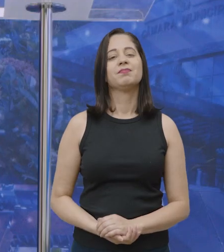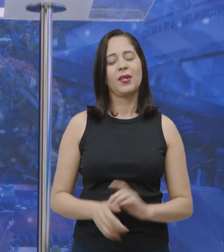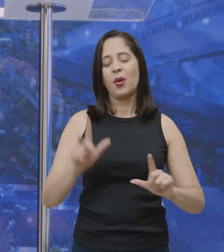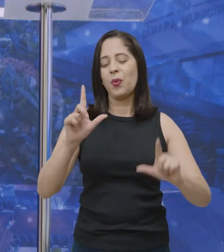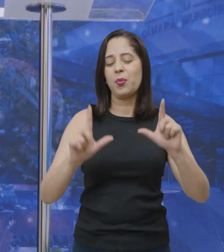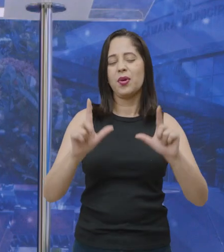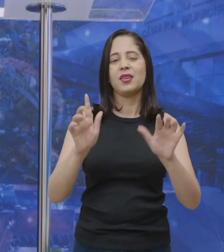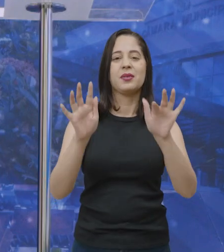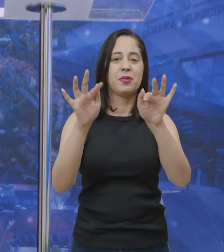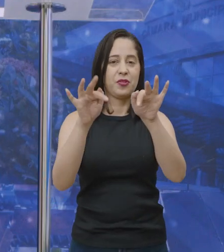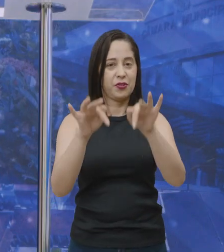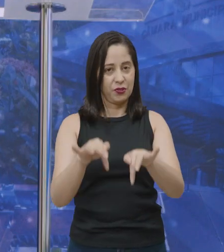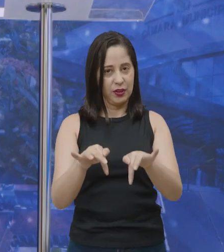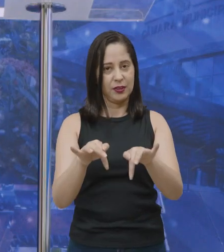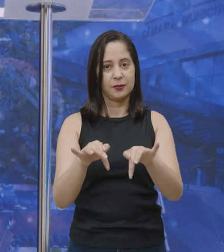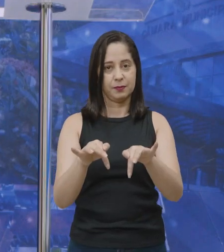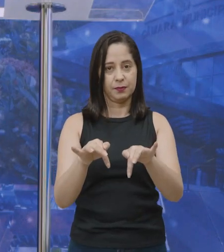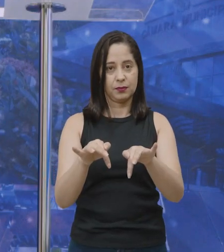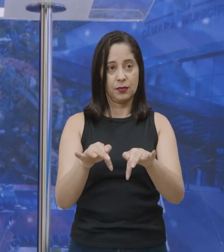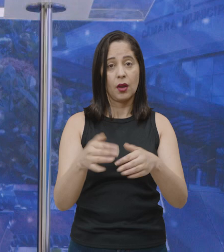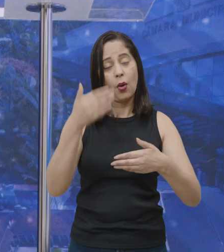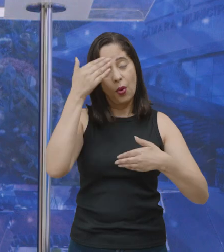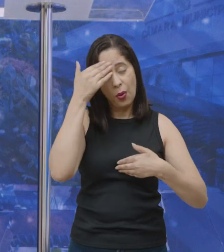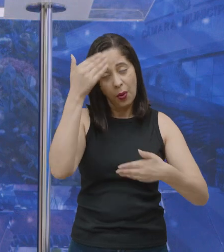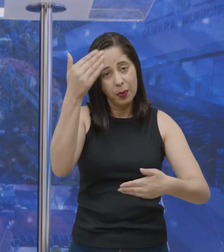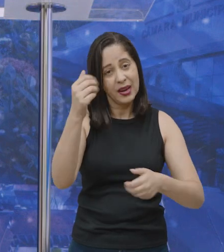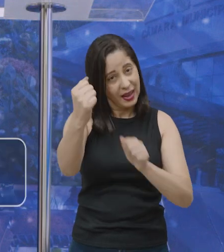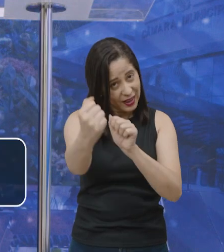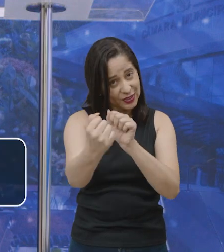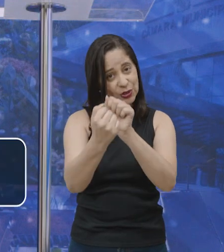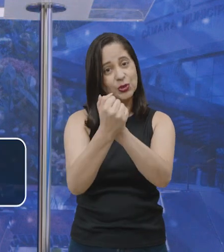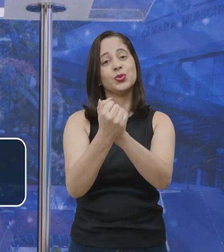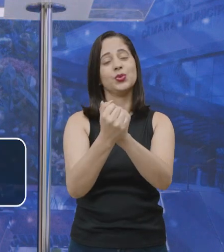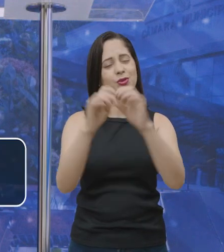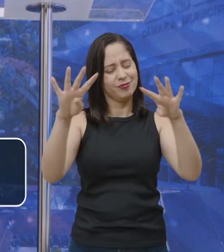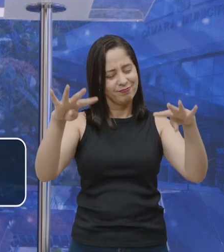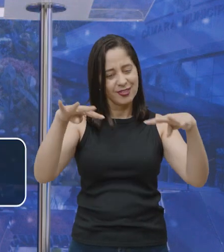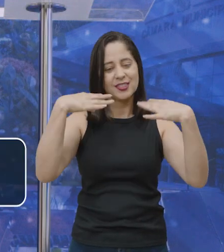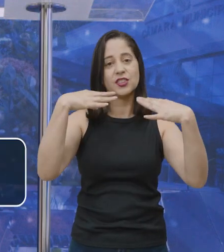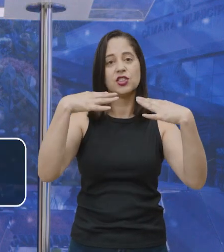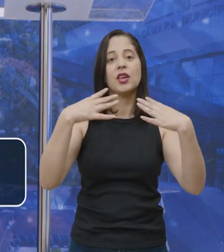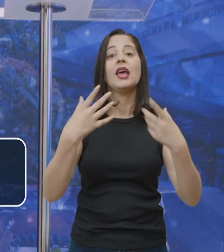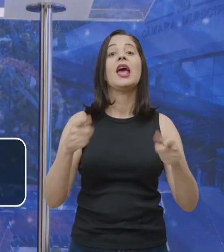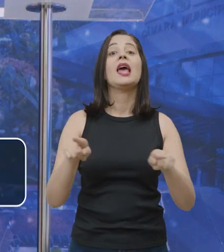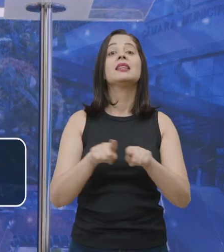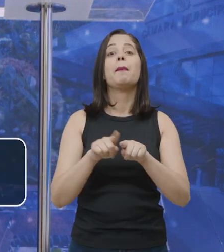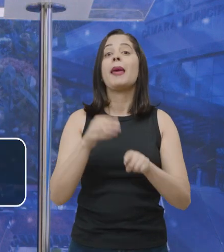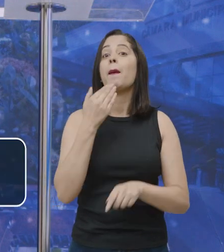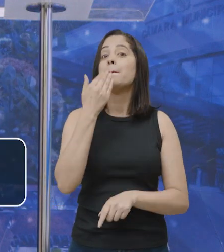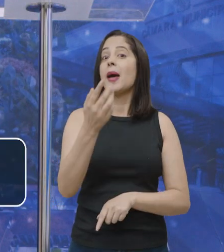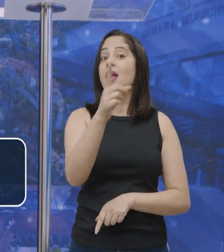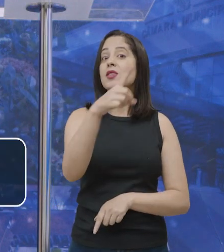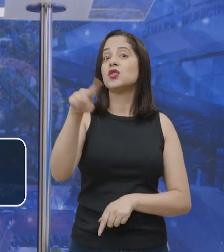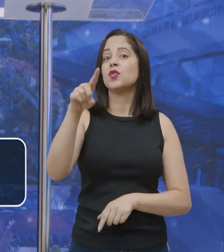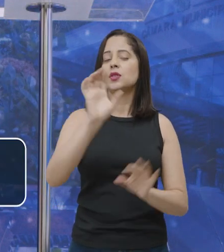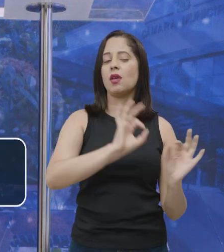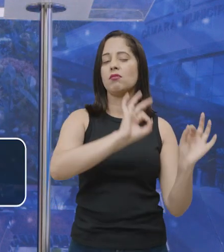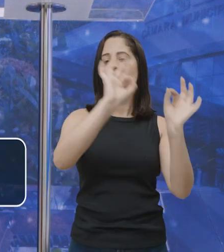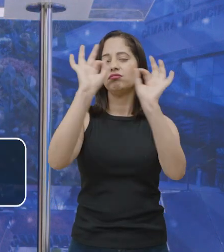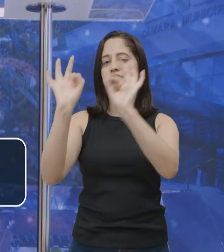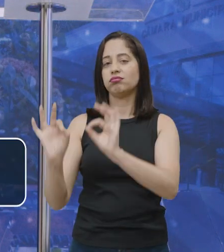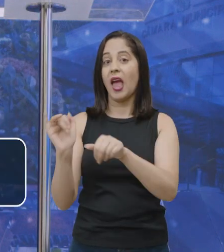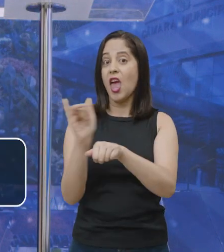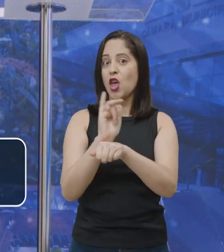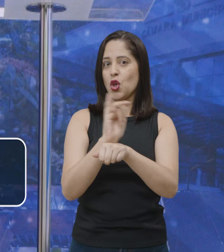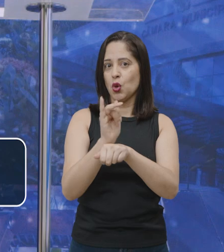Fim de mais uma ação parlamentar e eu agradeço pela sua audiência. Também te convido a acompanhar a programação da TV Câmara